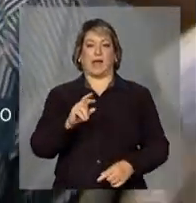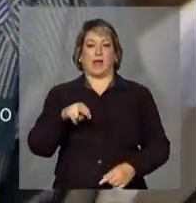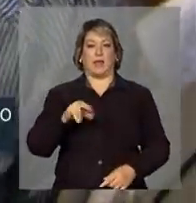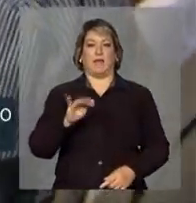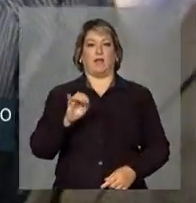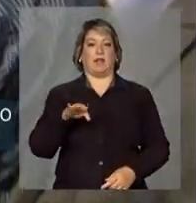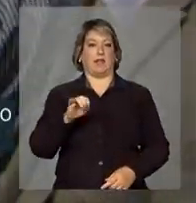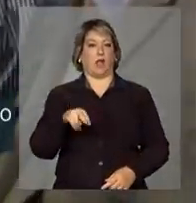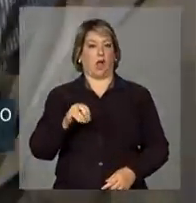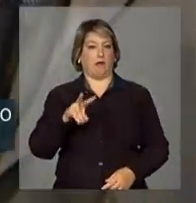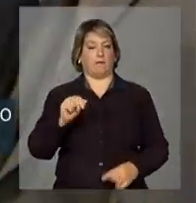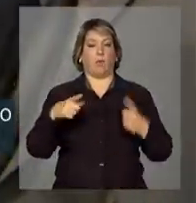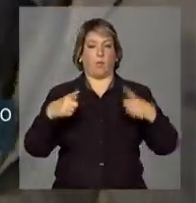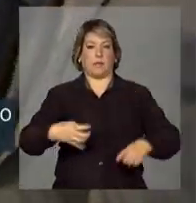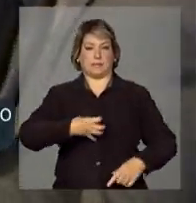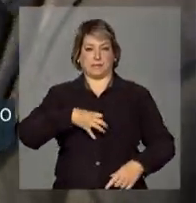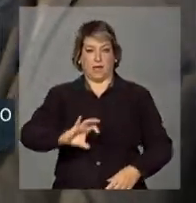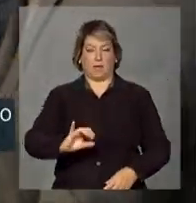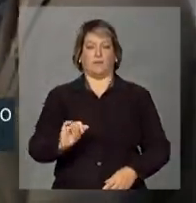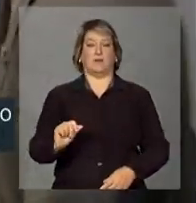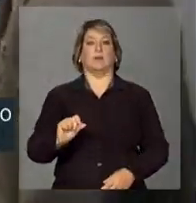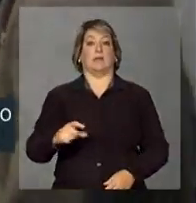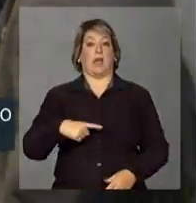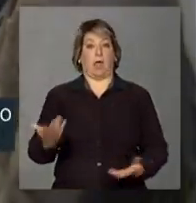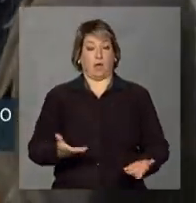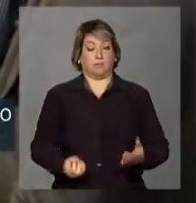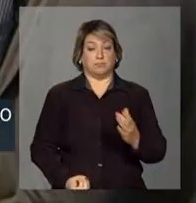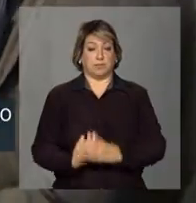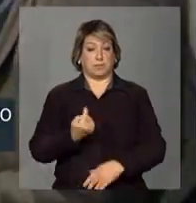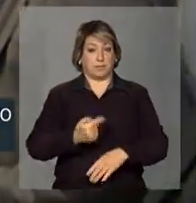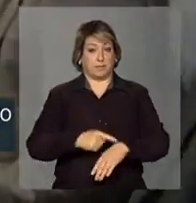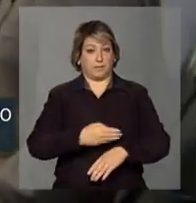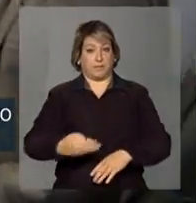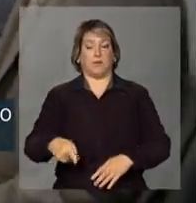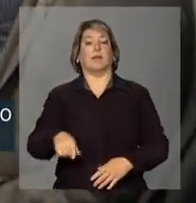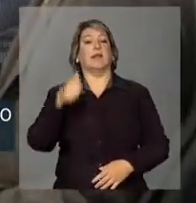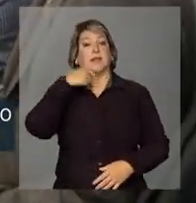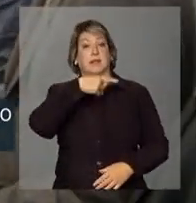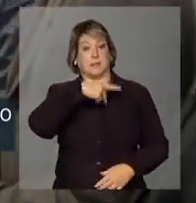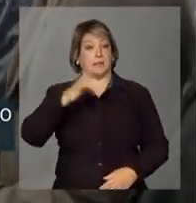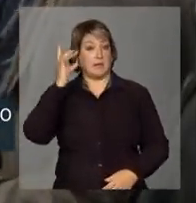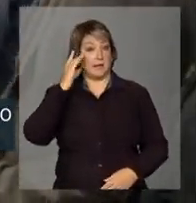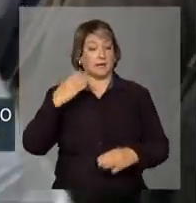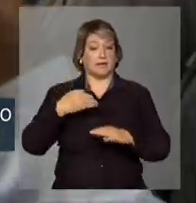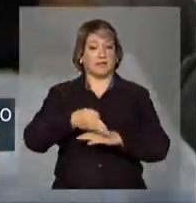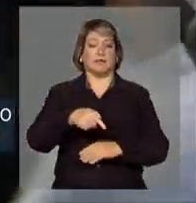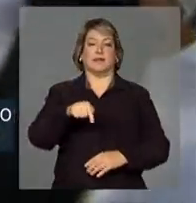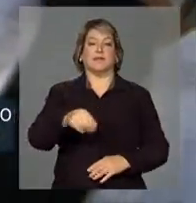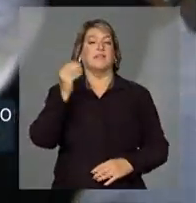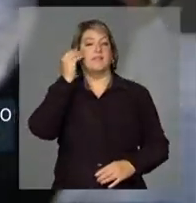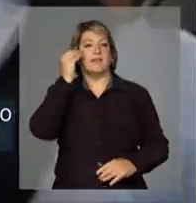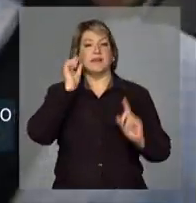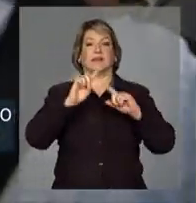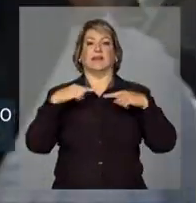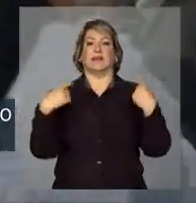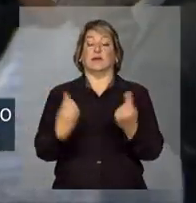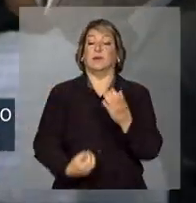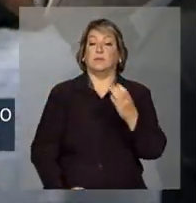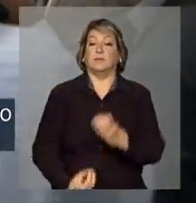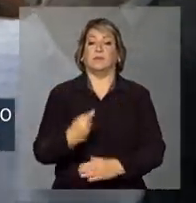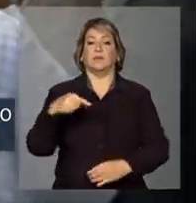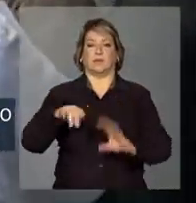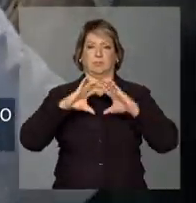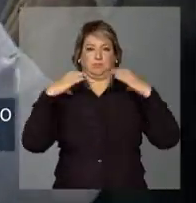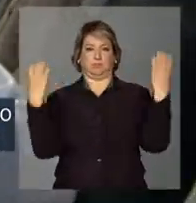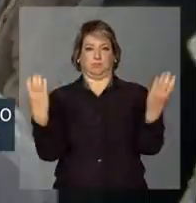em Salvador, que será inaugurada daqui a pouco. Acompanhe, a presidenta vai participar da cerimônia de inauguração da